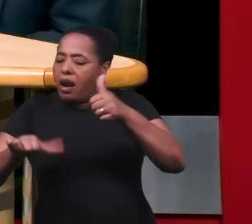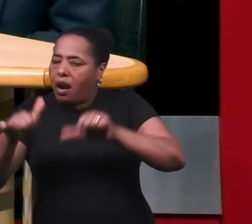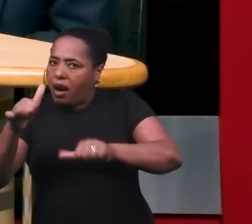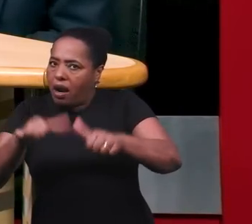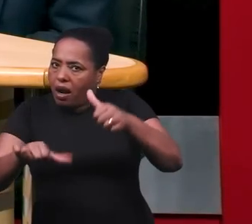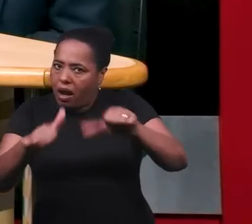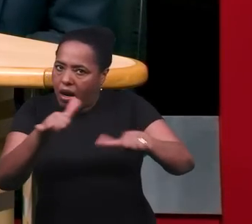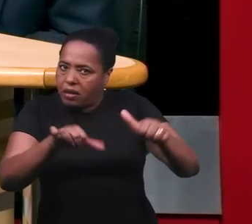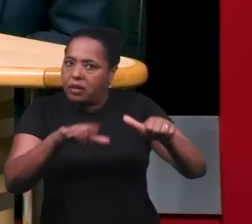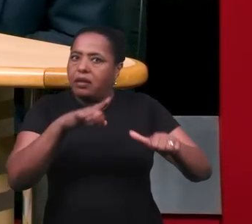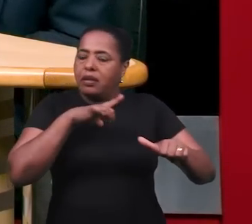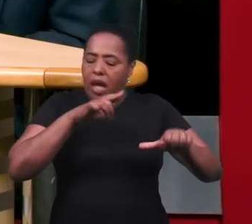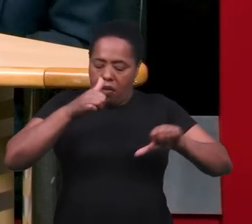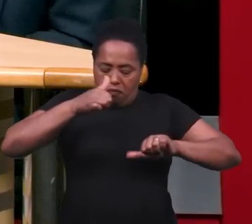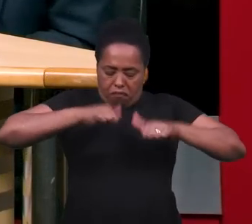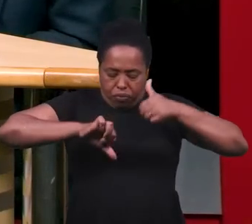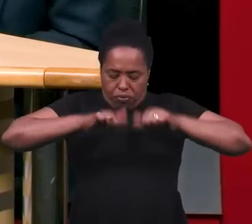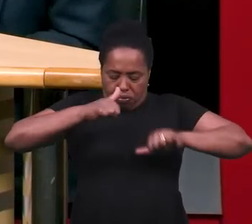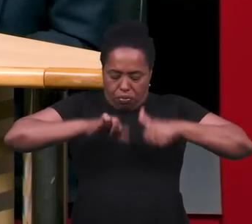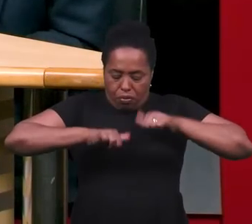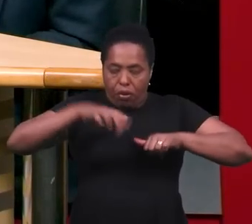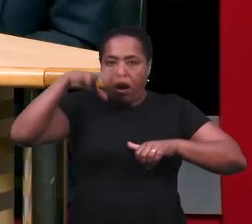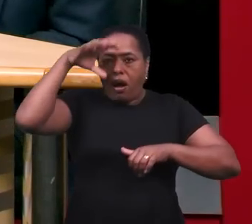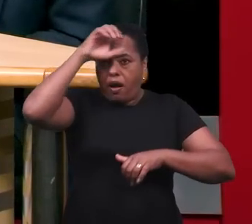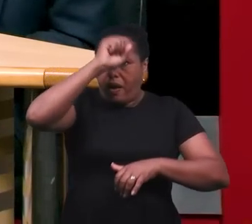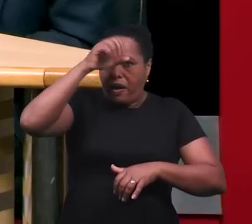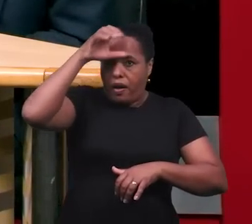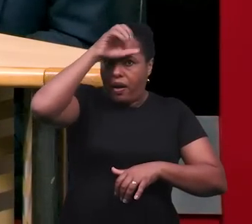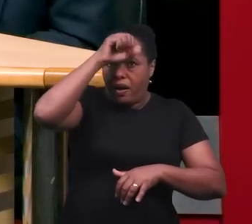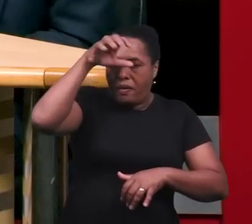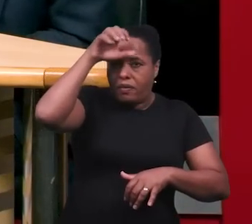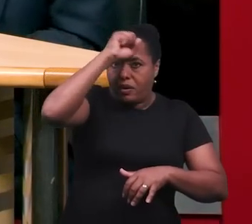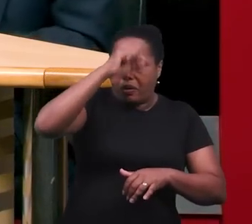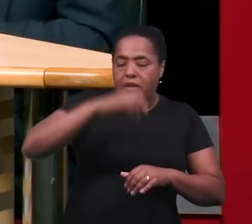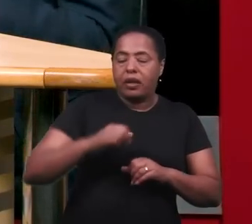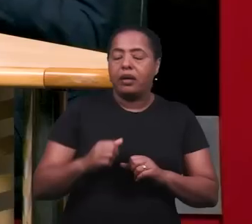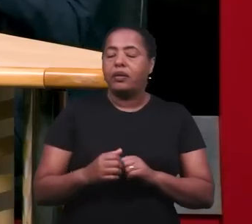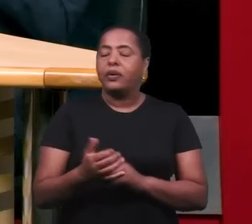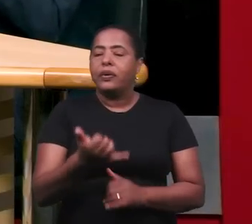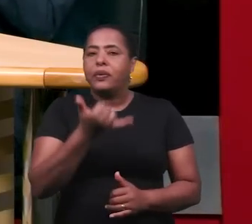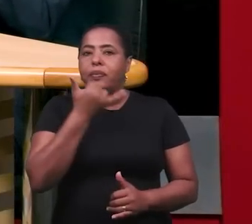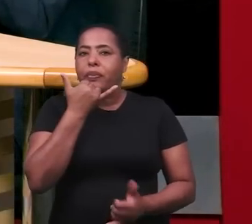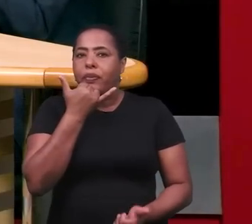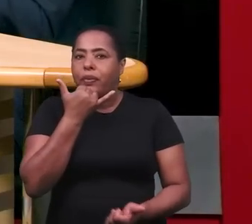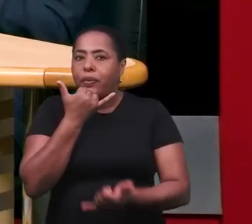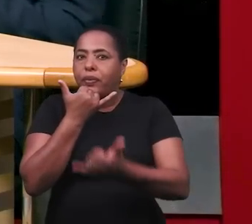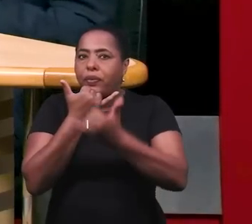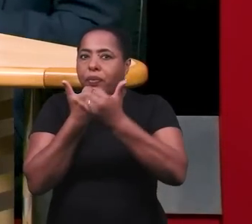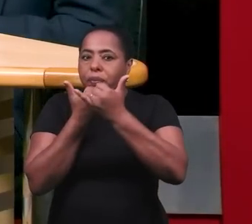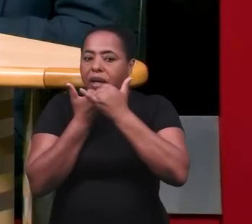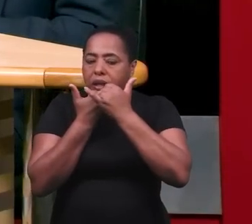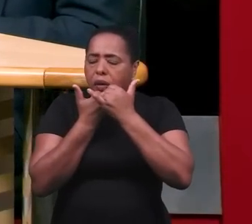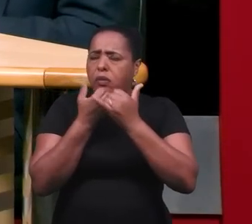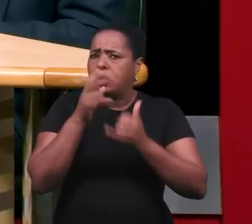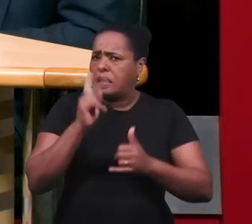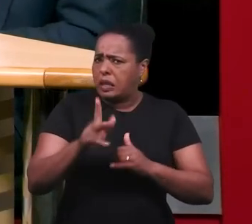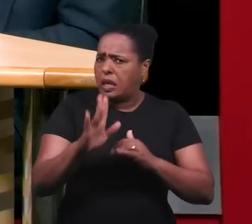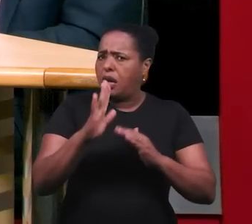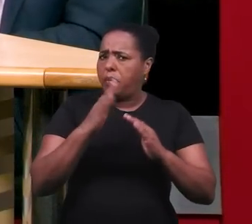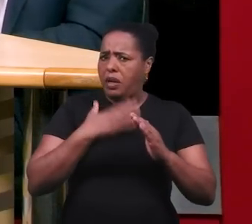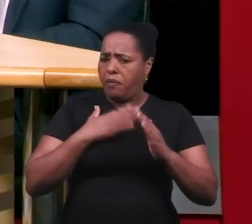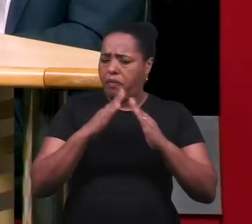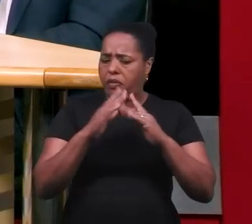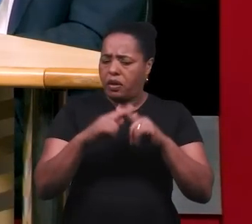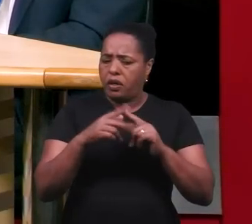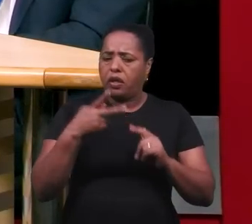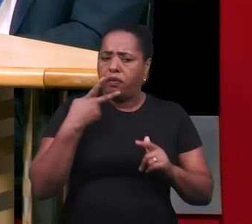estamos fazendo essa análise e nós mesmos, né, aprendendo com isso, o perdão,